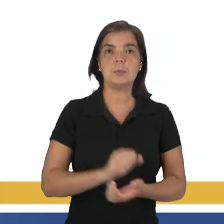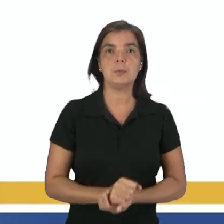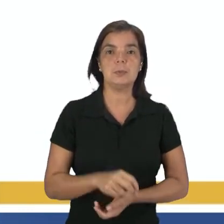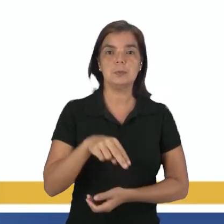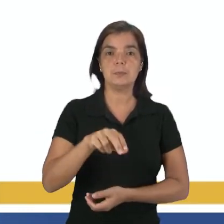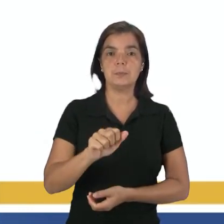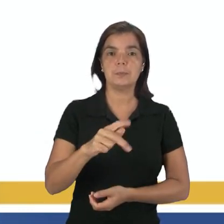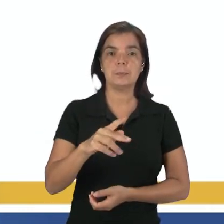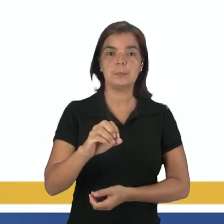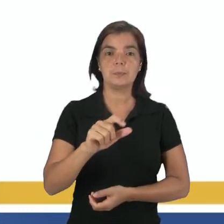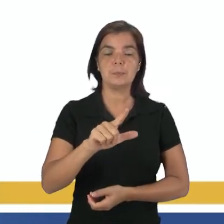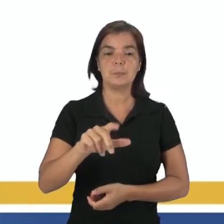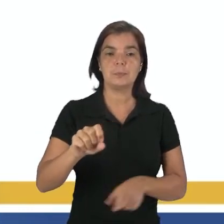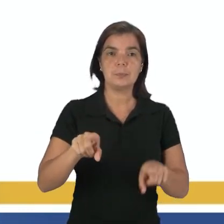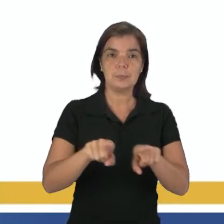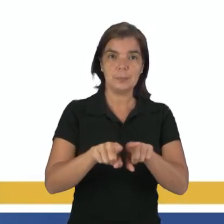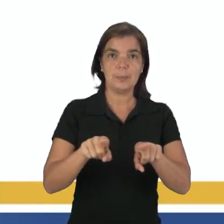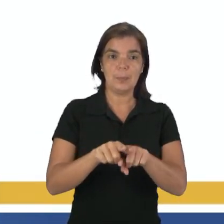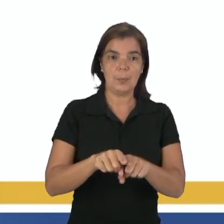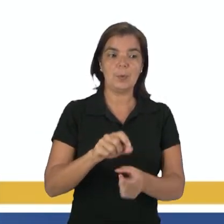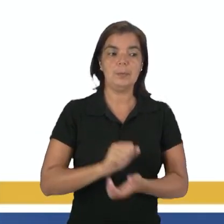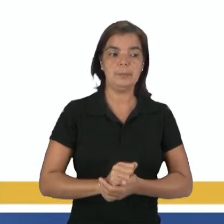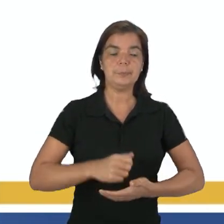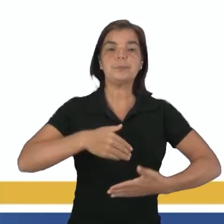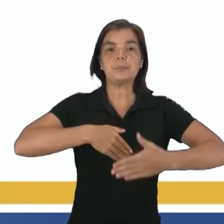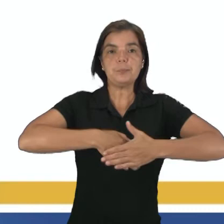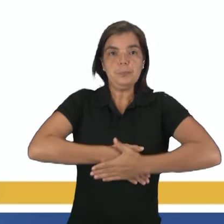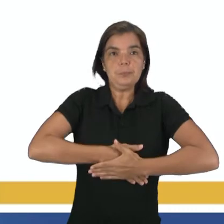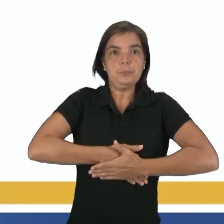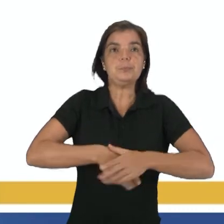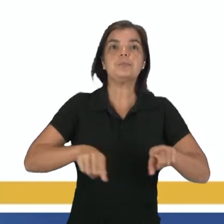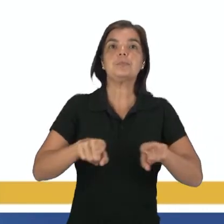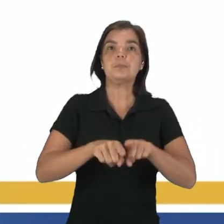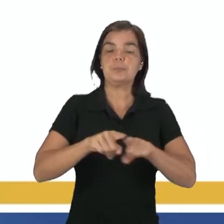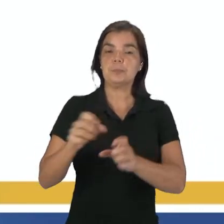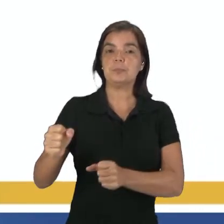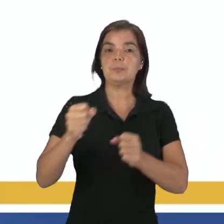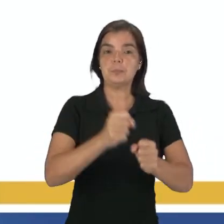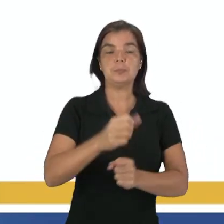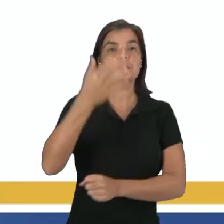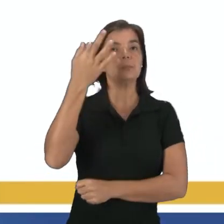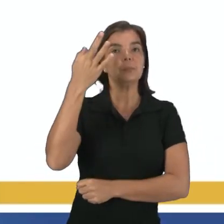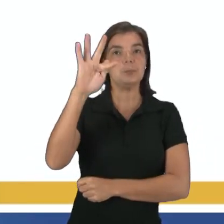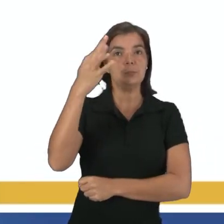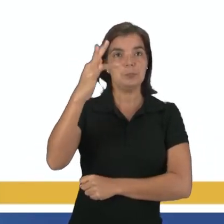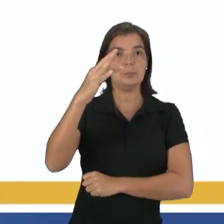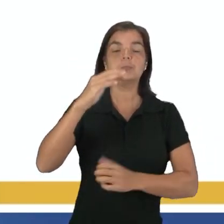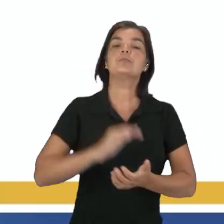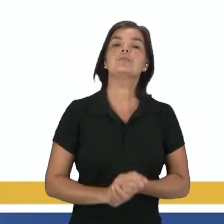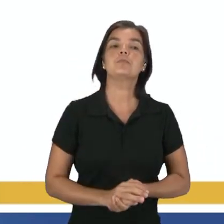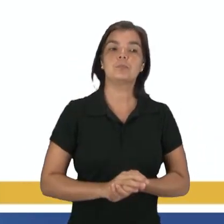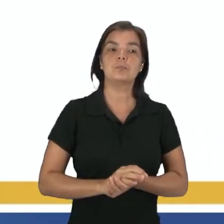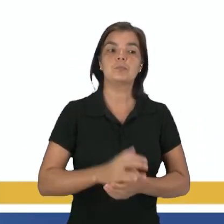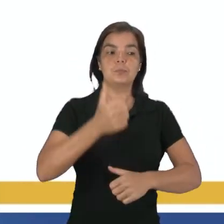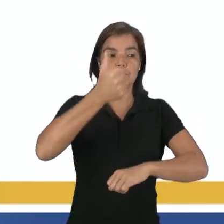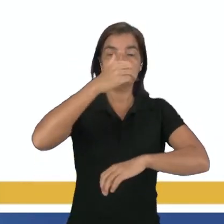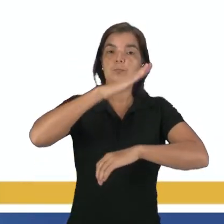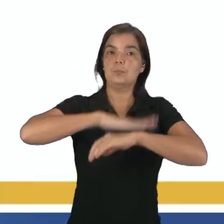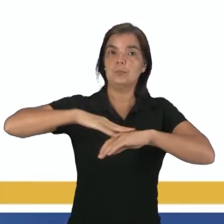1799, quando Napoleão Bonaparte assumiu o poder da França com o golpe de 18 de